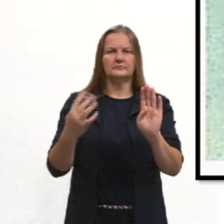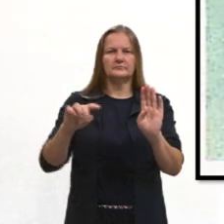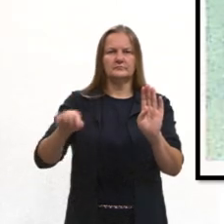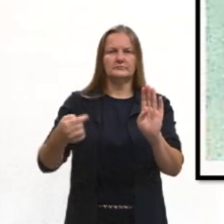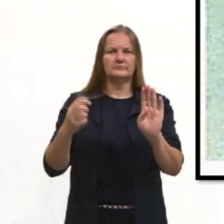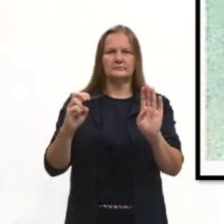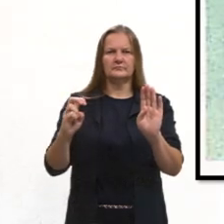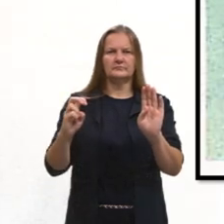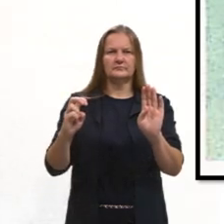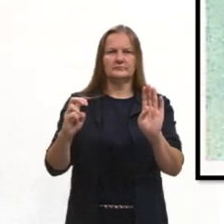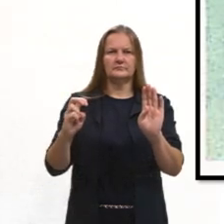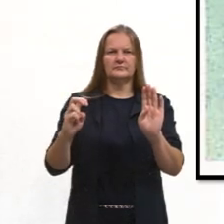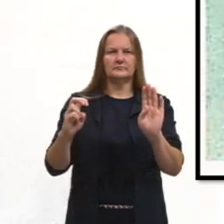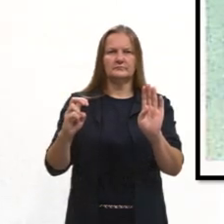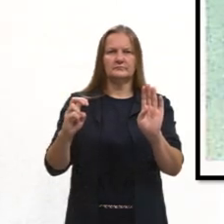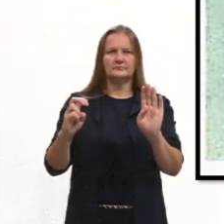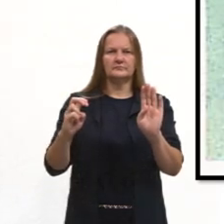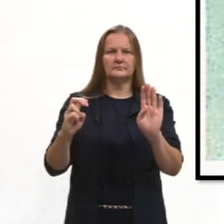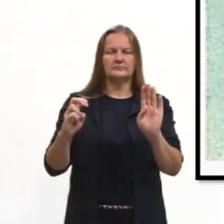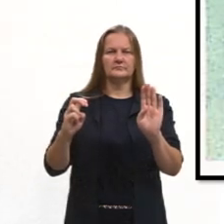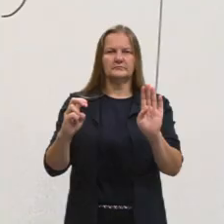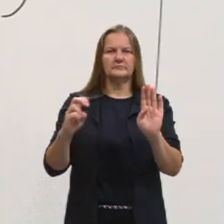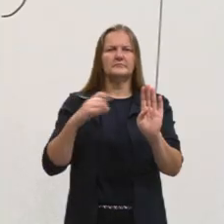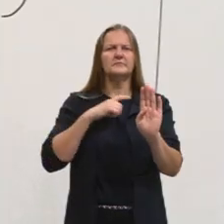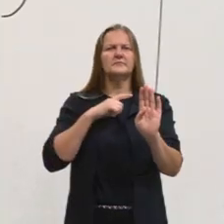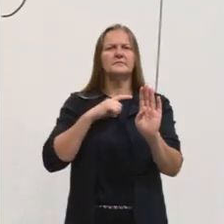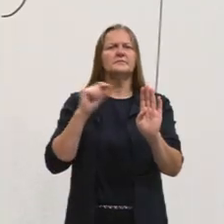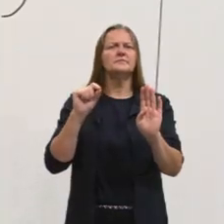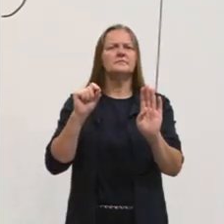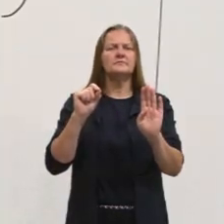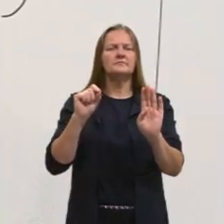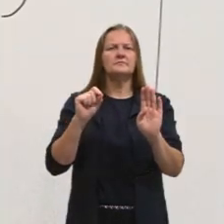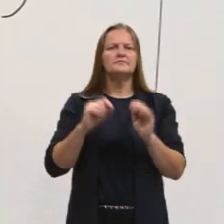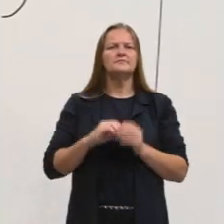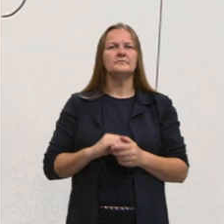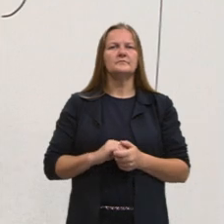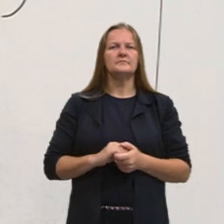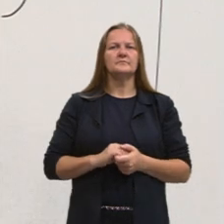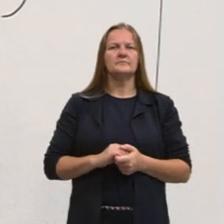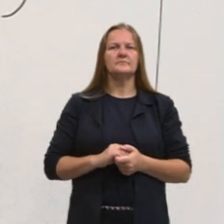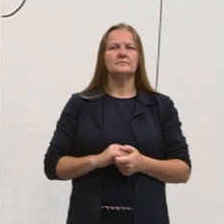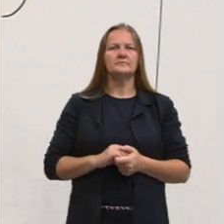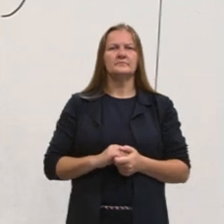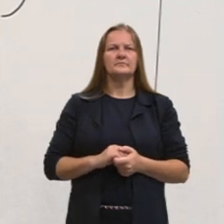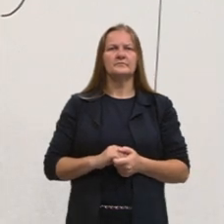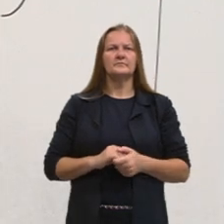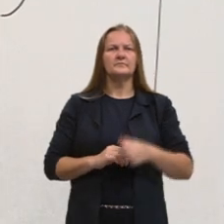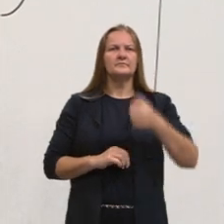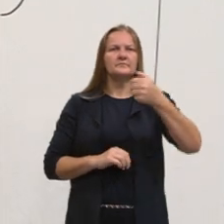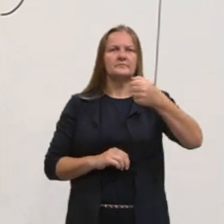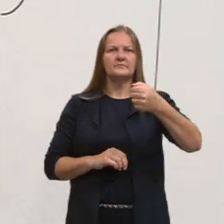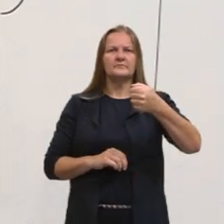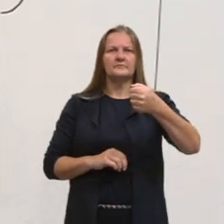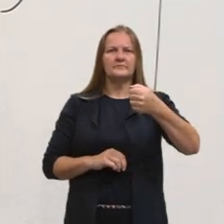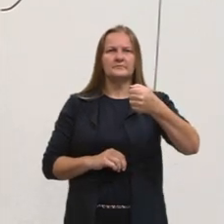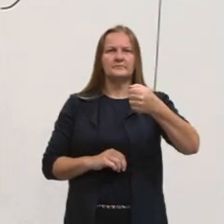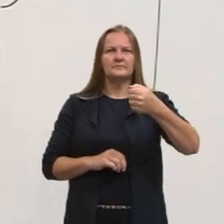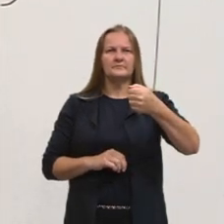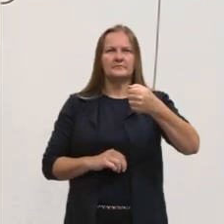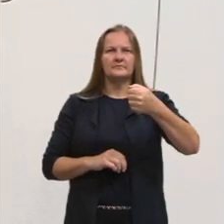3,4, cinco bom então nós temos que e a